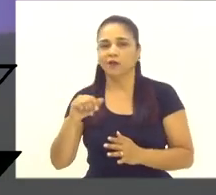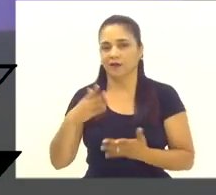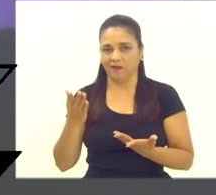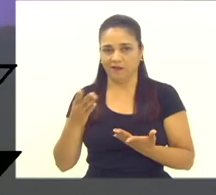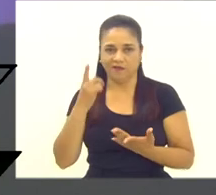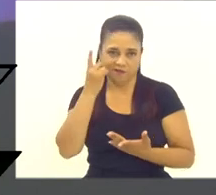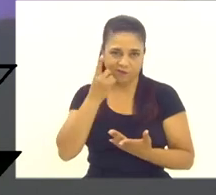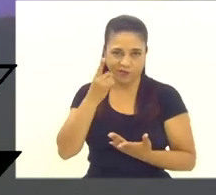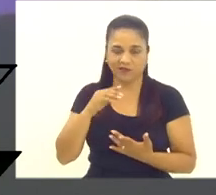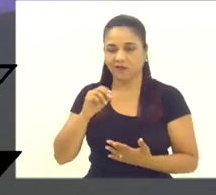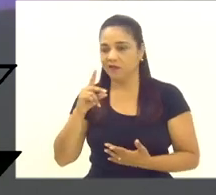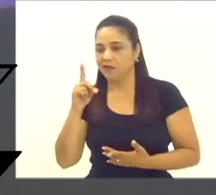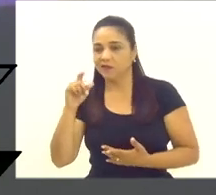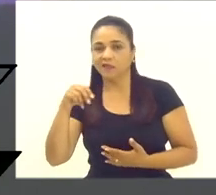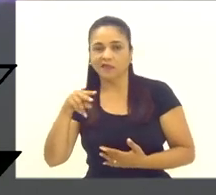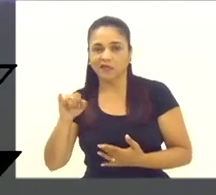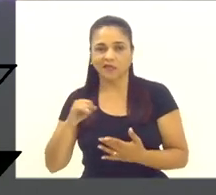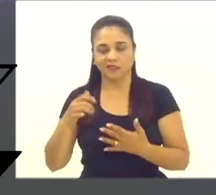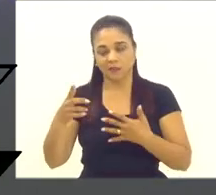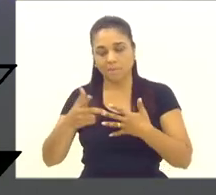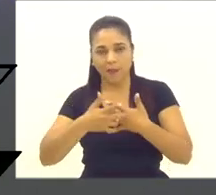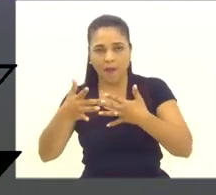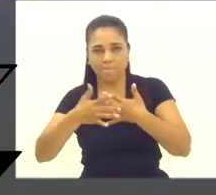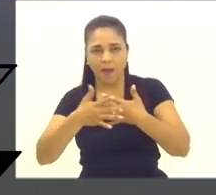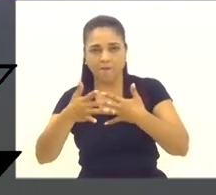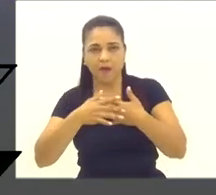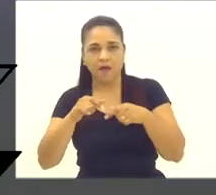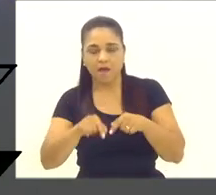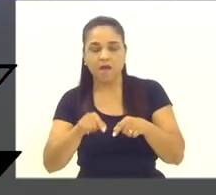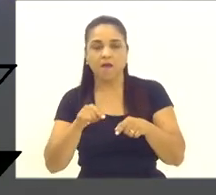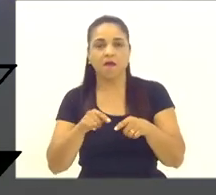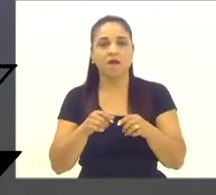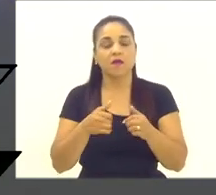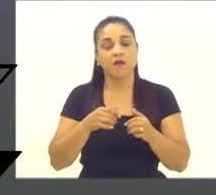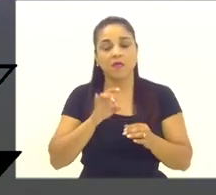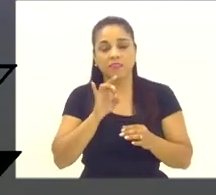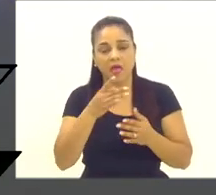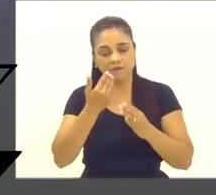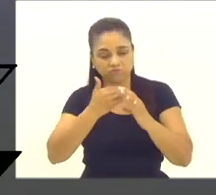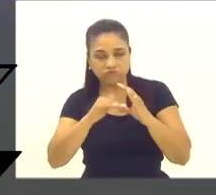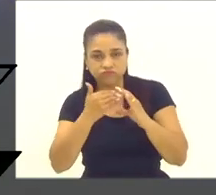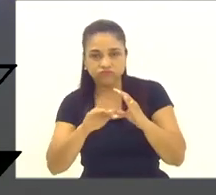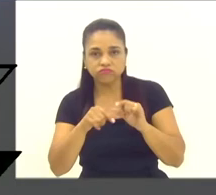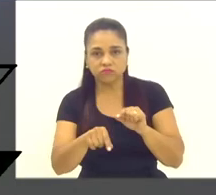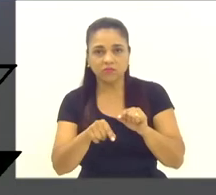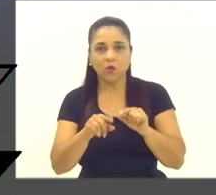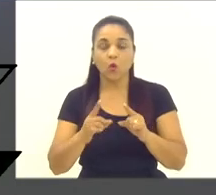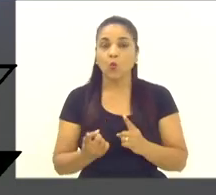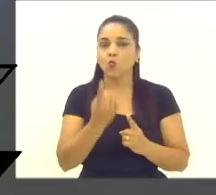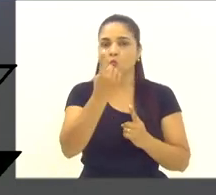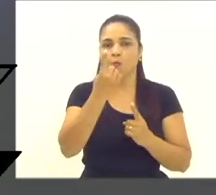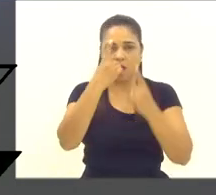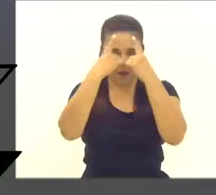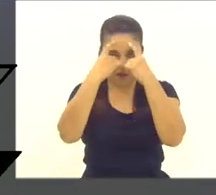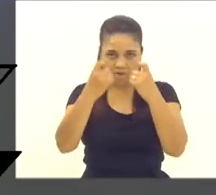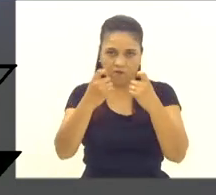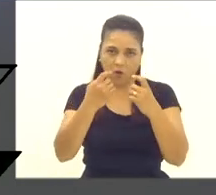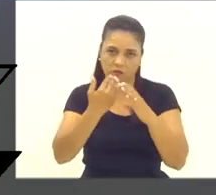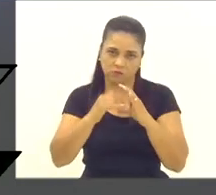citaram tantas vezes dessas A cada 10 citações uma era uma situação violenta é